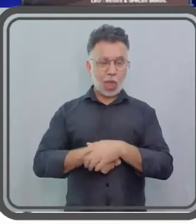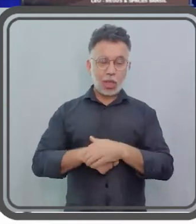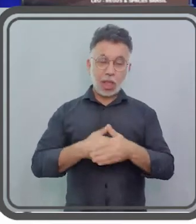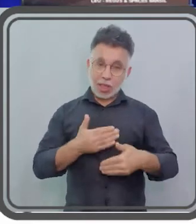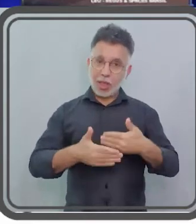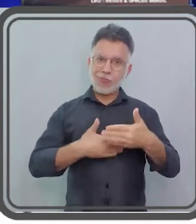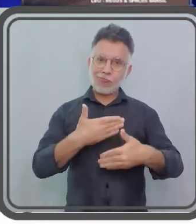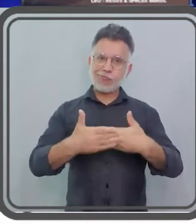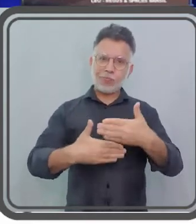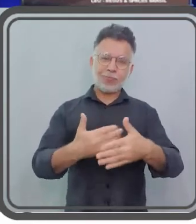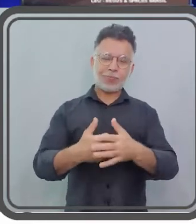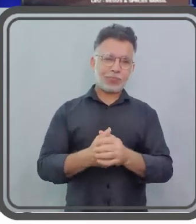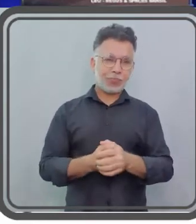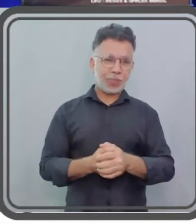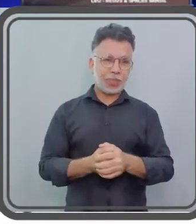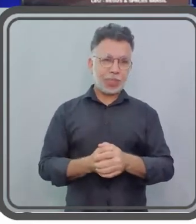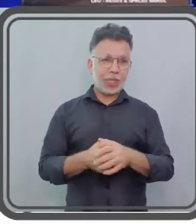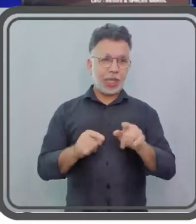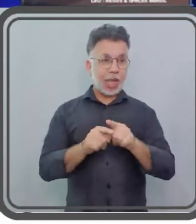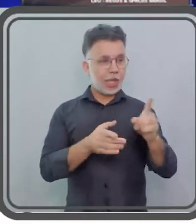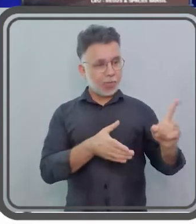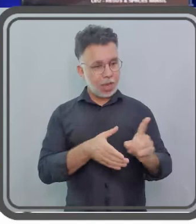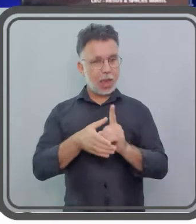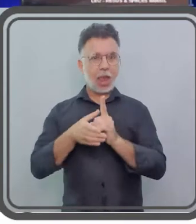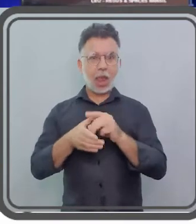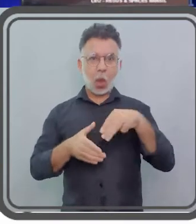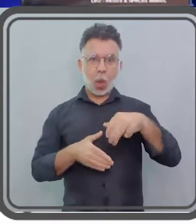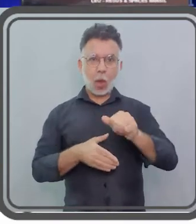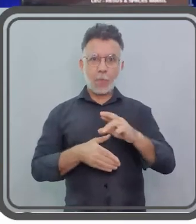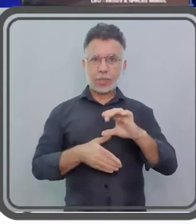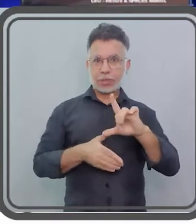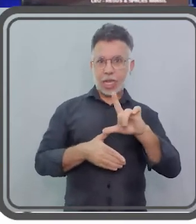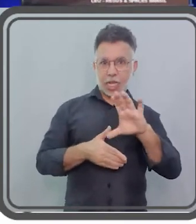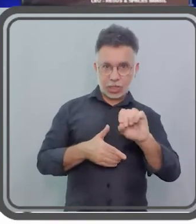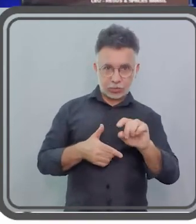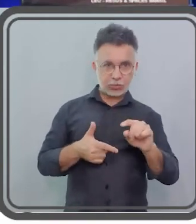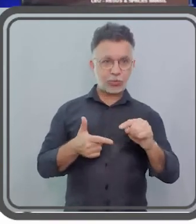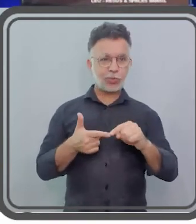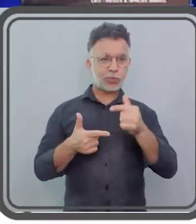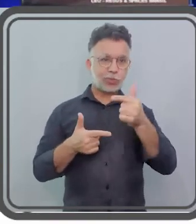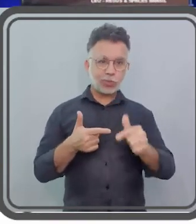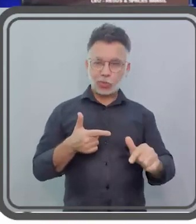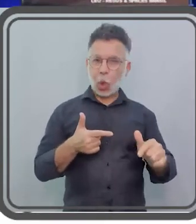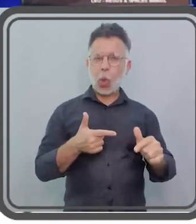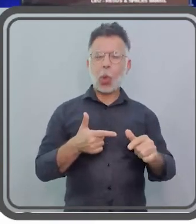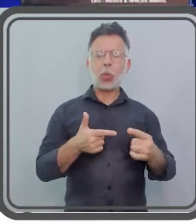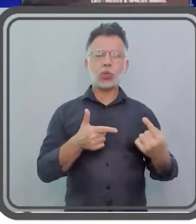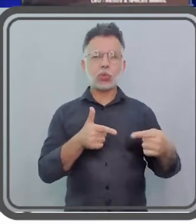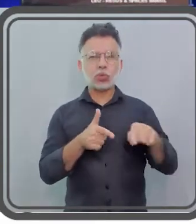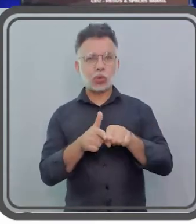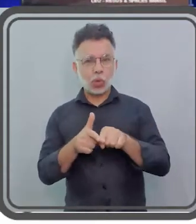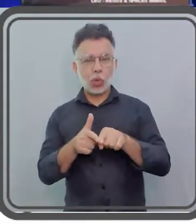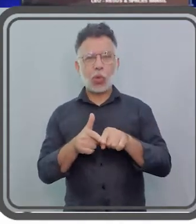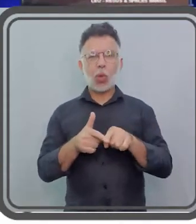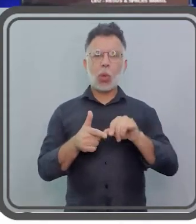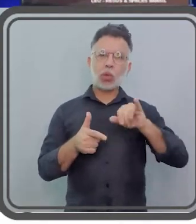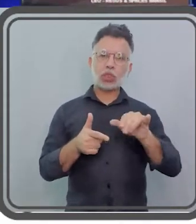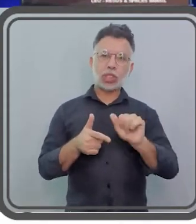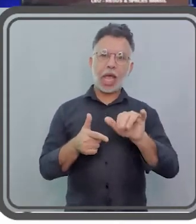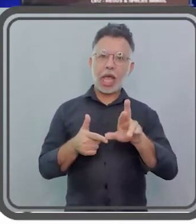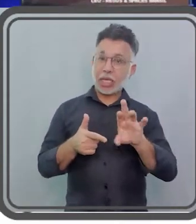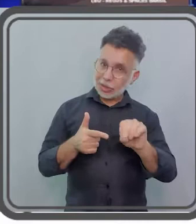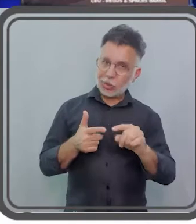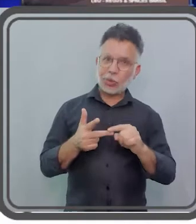também a inclusão do Marcelo Nóbrega, o Daniel Lipnitz, da ex-presidente da CAT, o Jairo. A